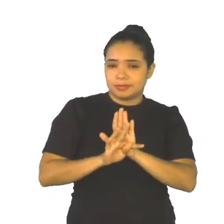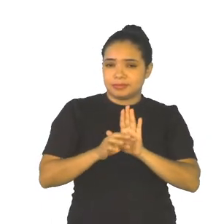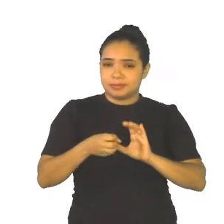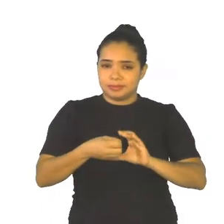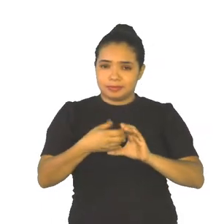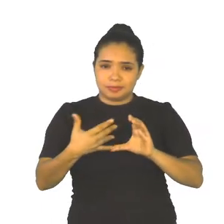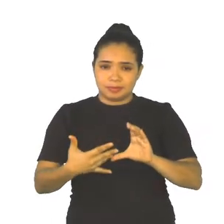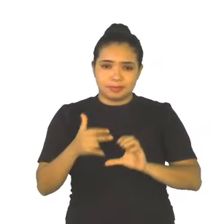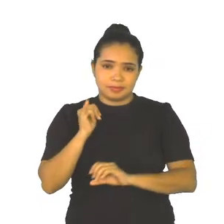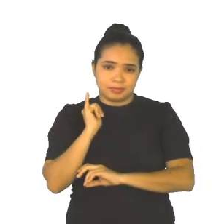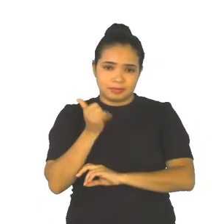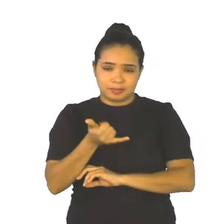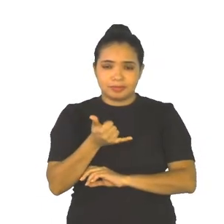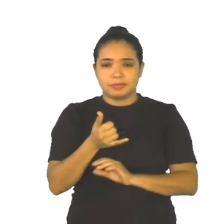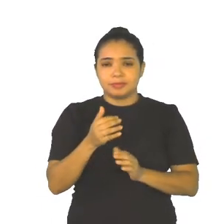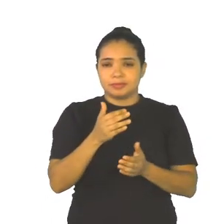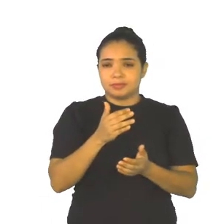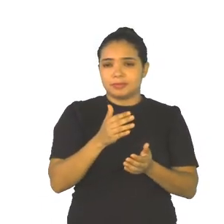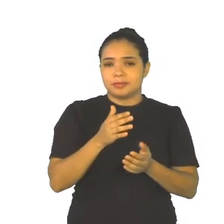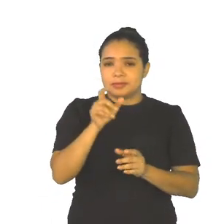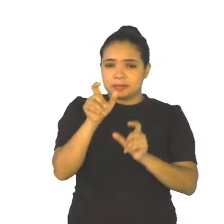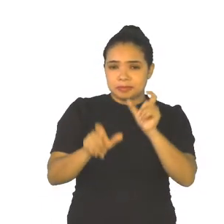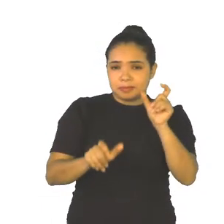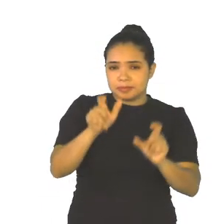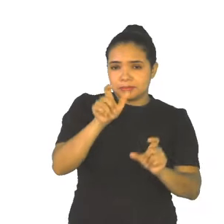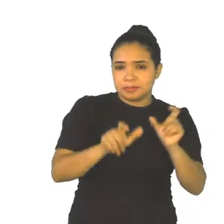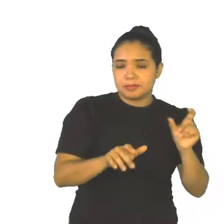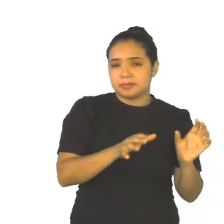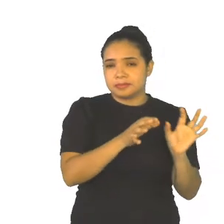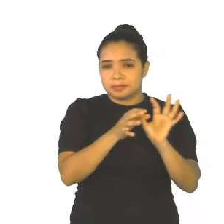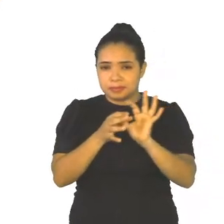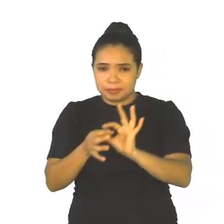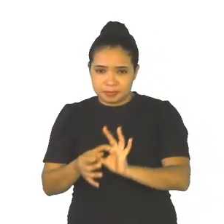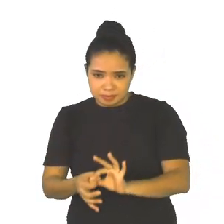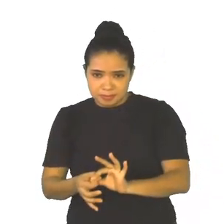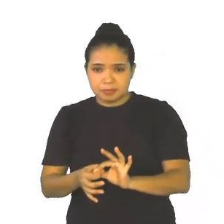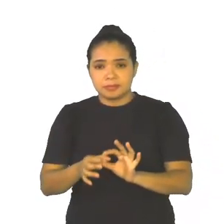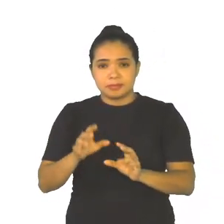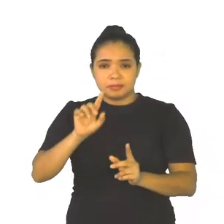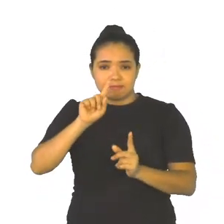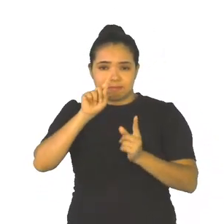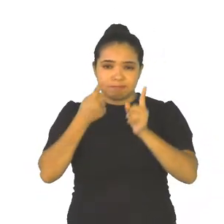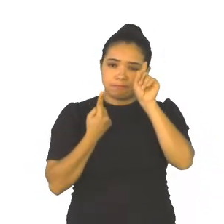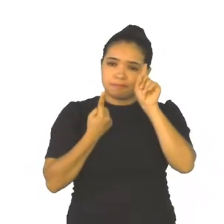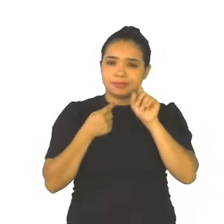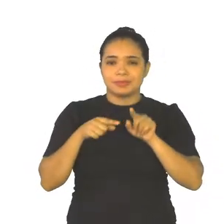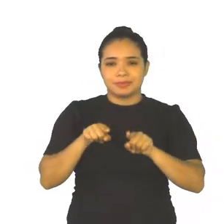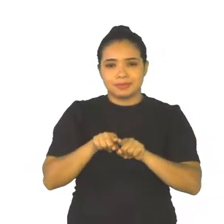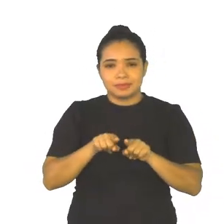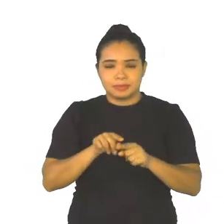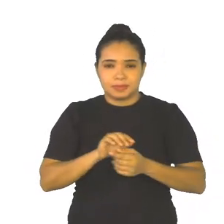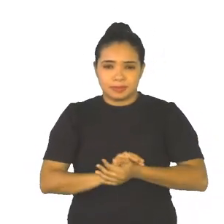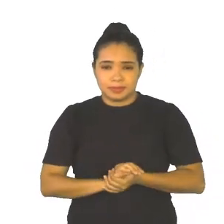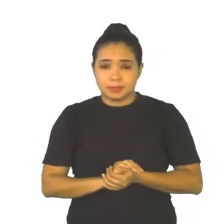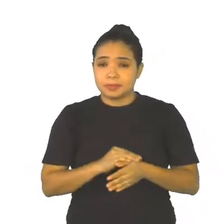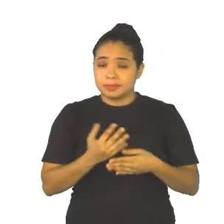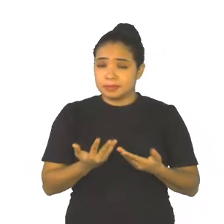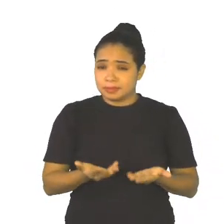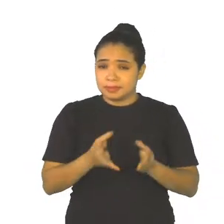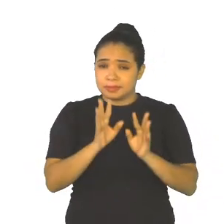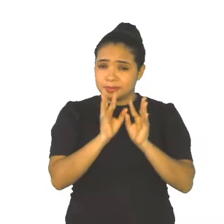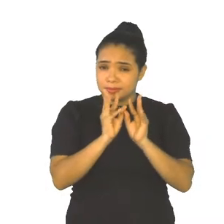narração, com enredo, personagens e clímax também. Então, assim, só para resumir, são